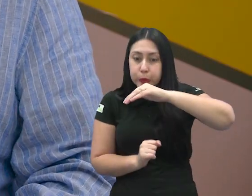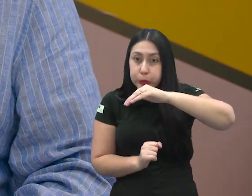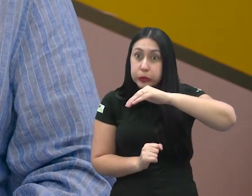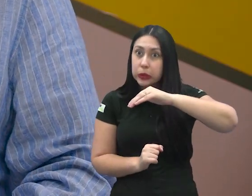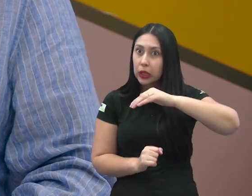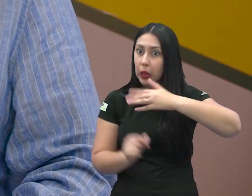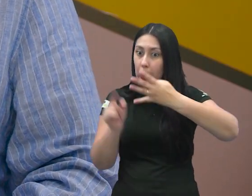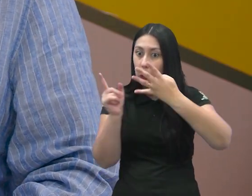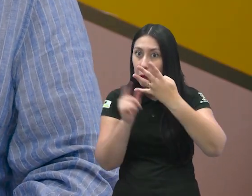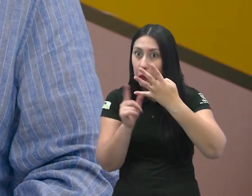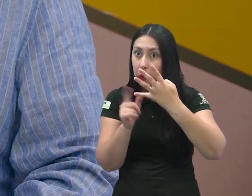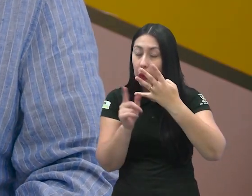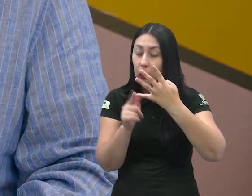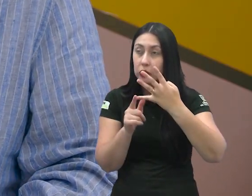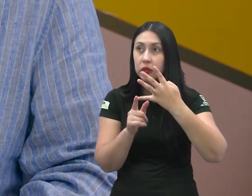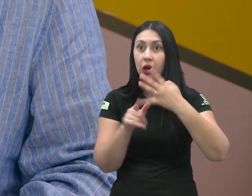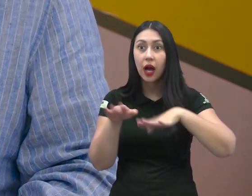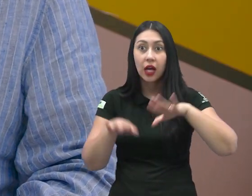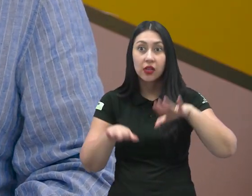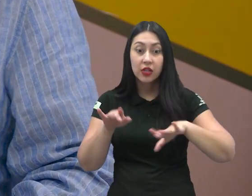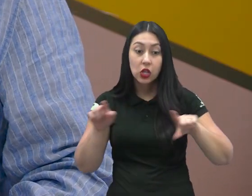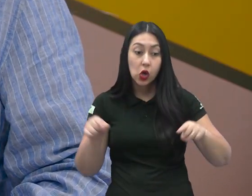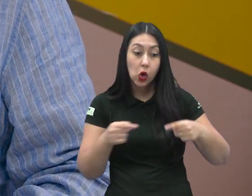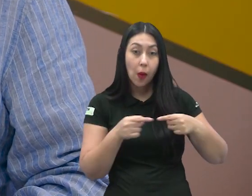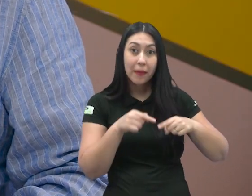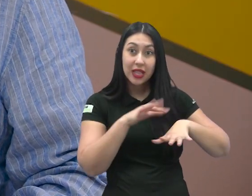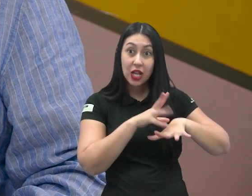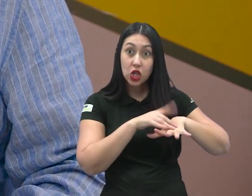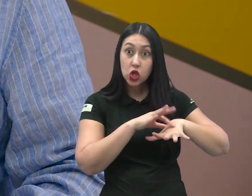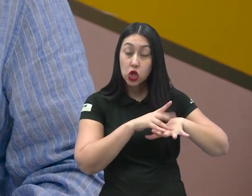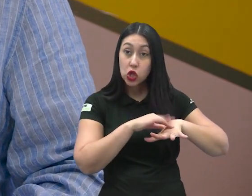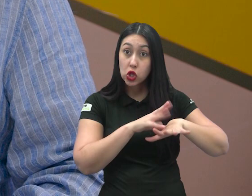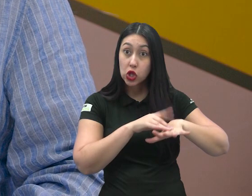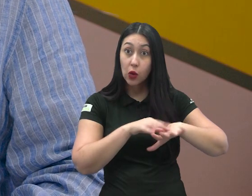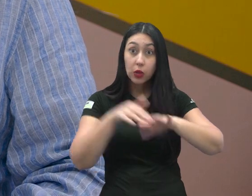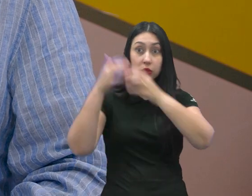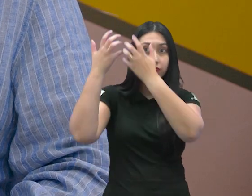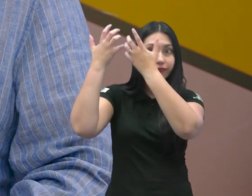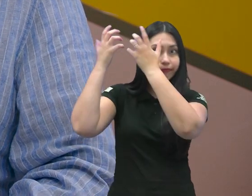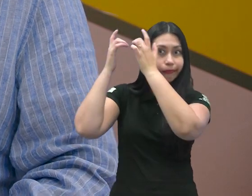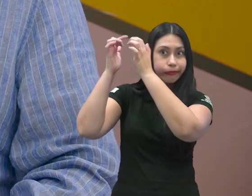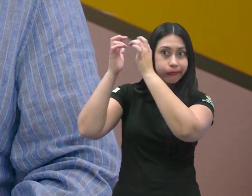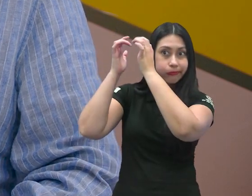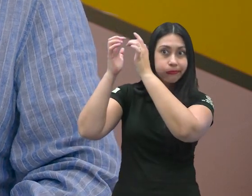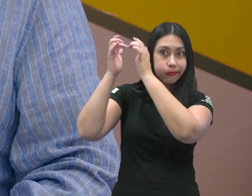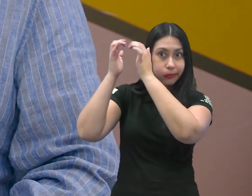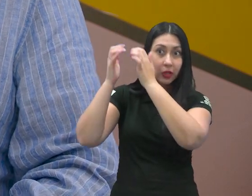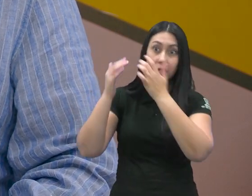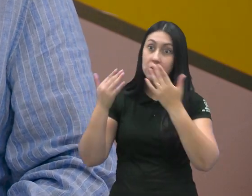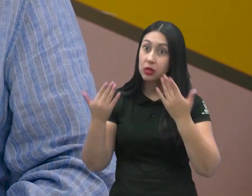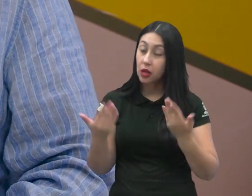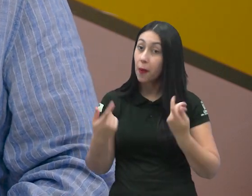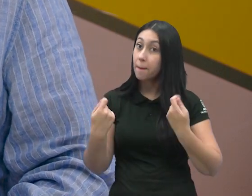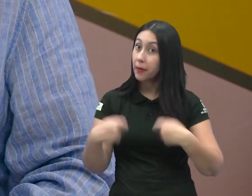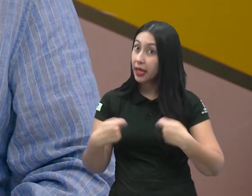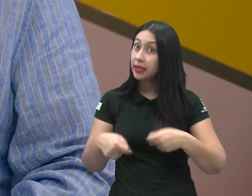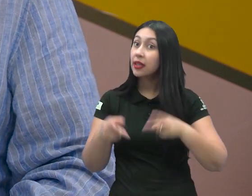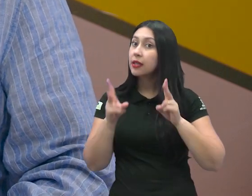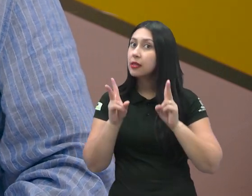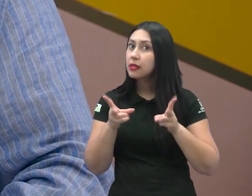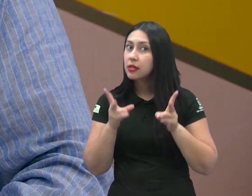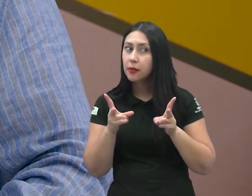4, pode estar associado a uma doença neurológica. Você está entendendo? Então você tem que estar